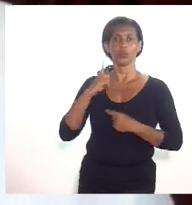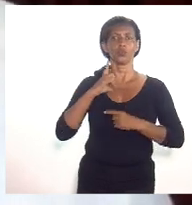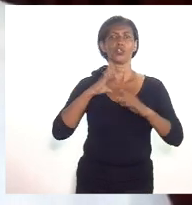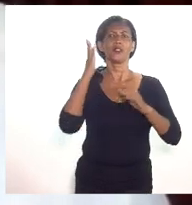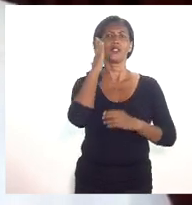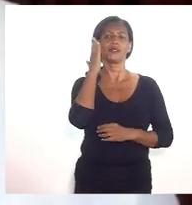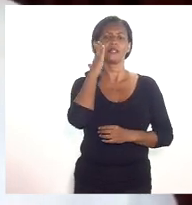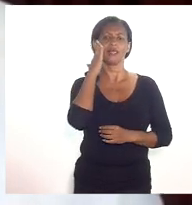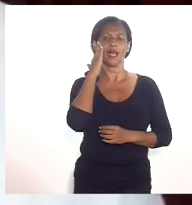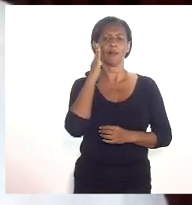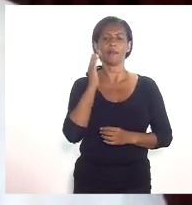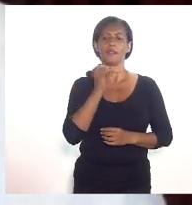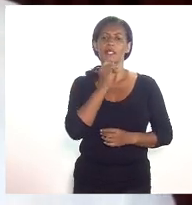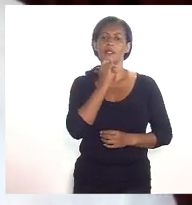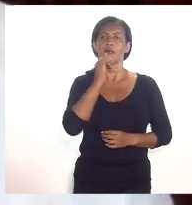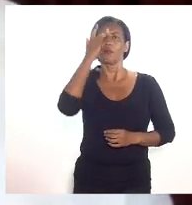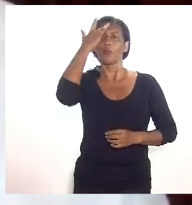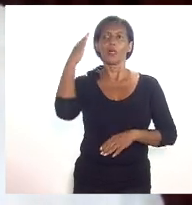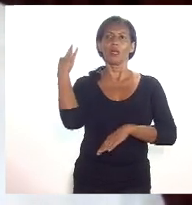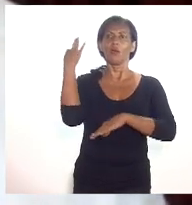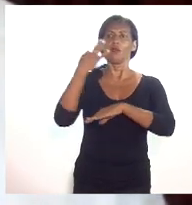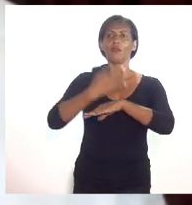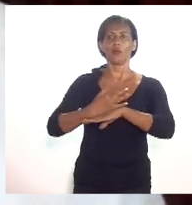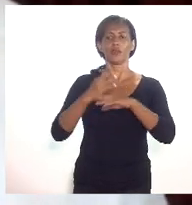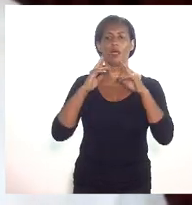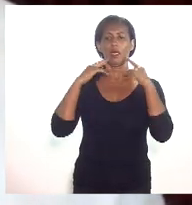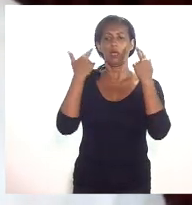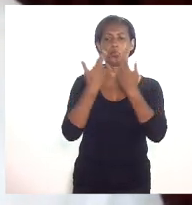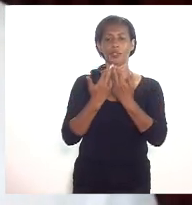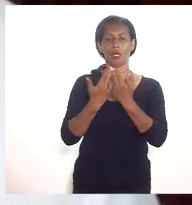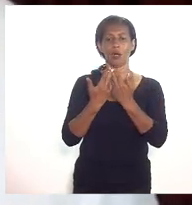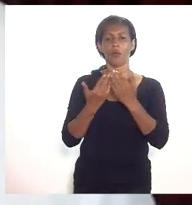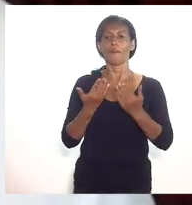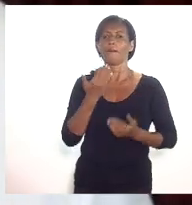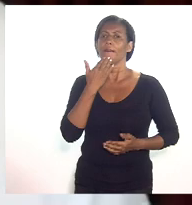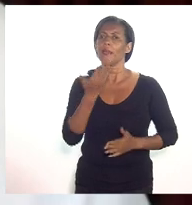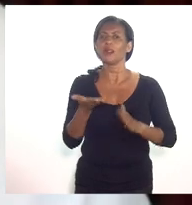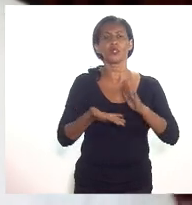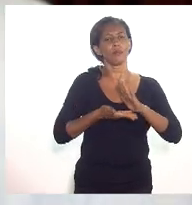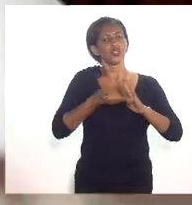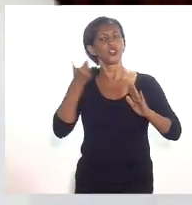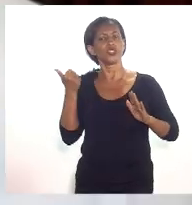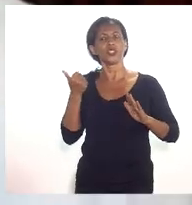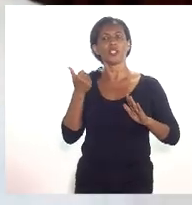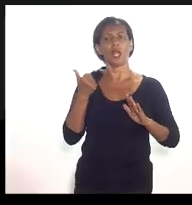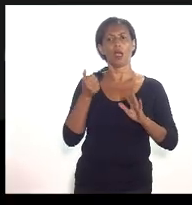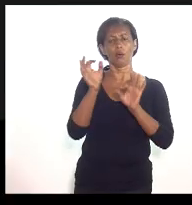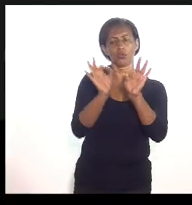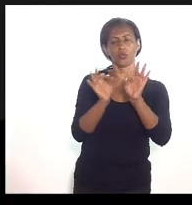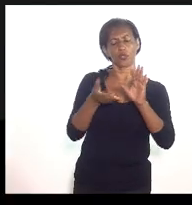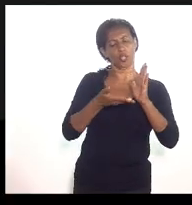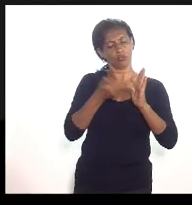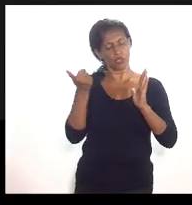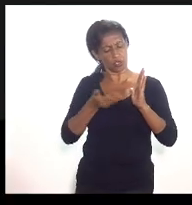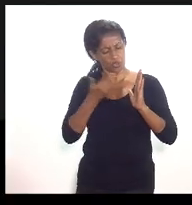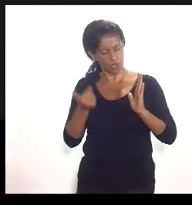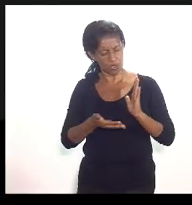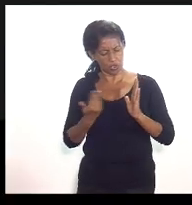da reunião amanhã. Peço que retire da pauta os projetos, os itens tais, tais, tais e tais. Acabou. Ok.